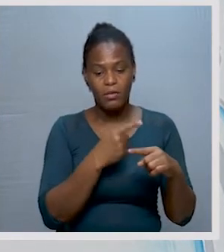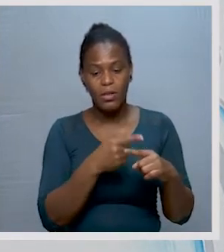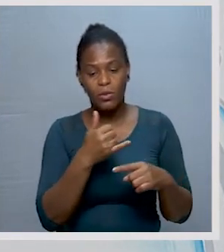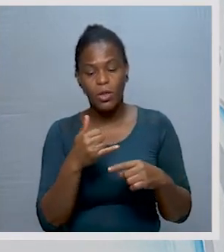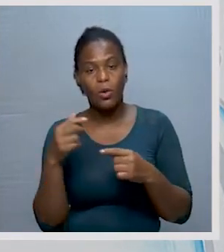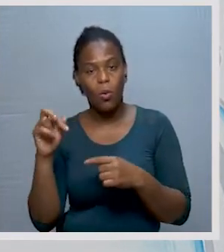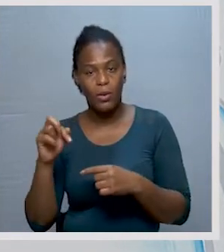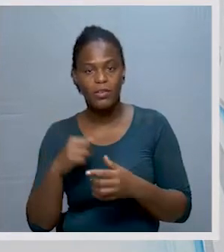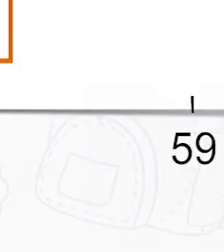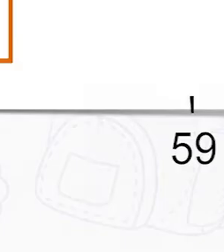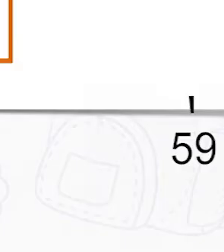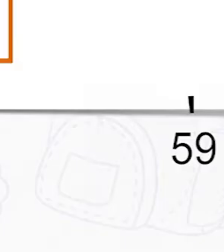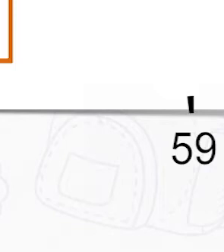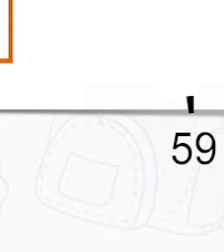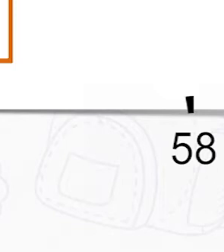um ótimo trabalho.